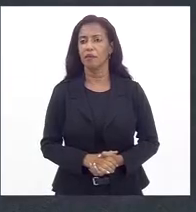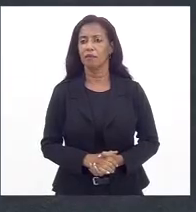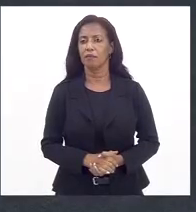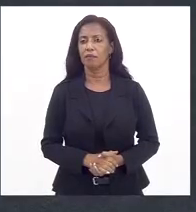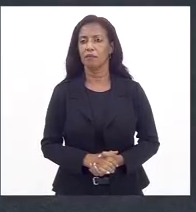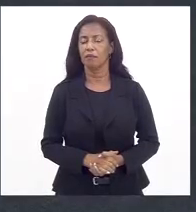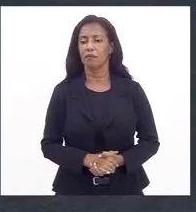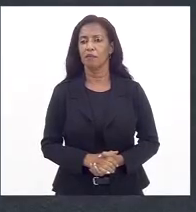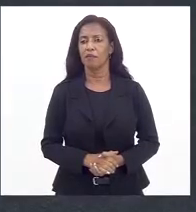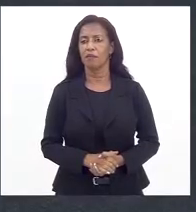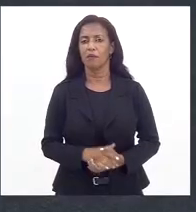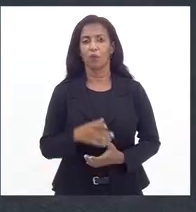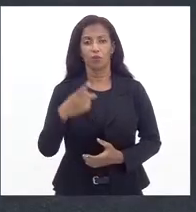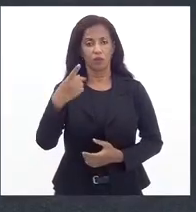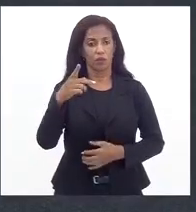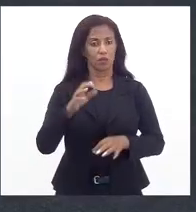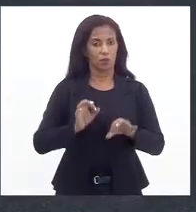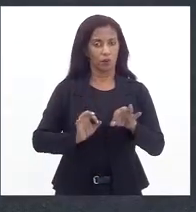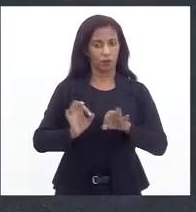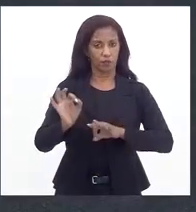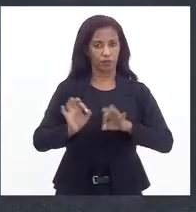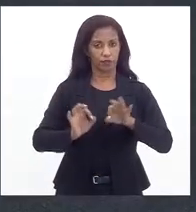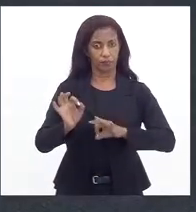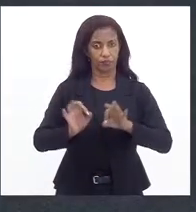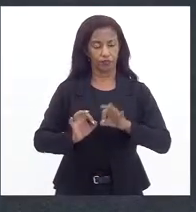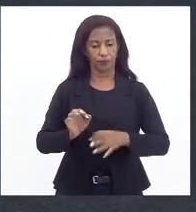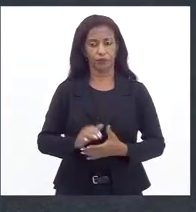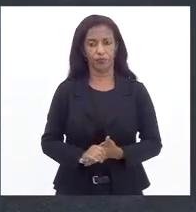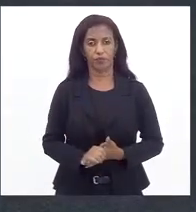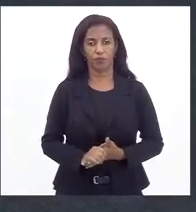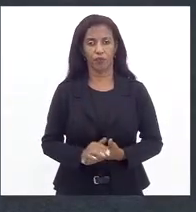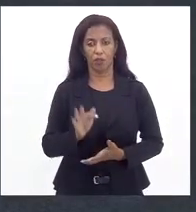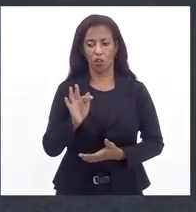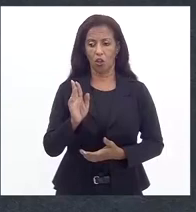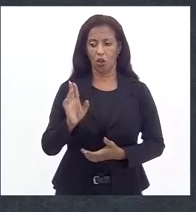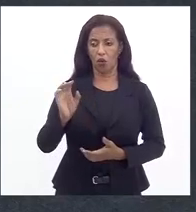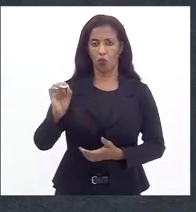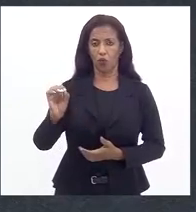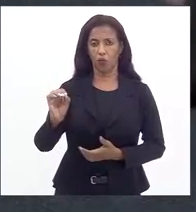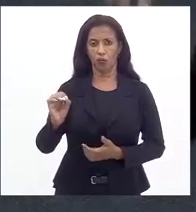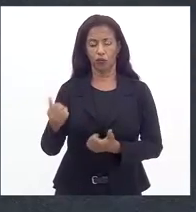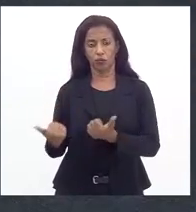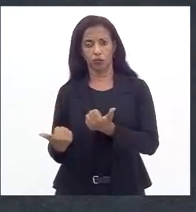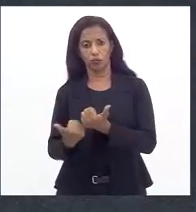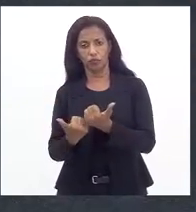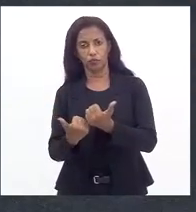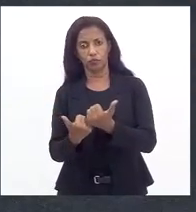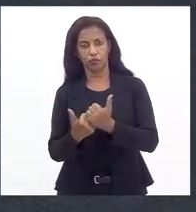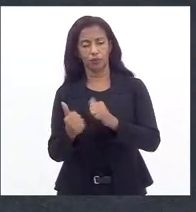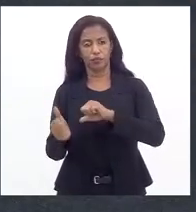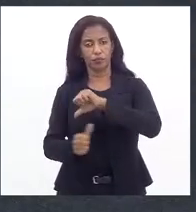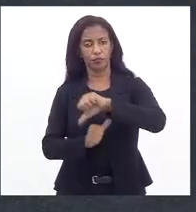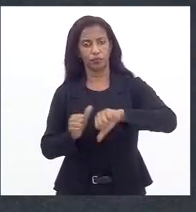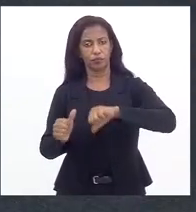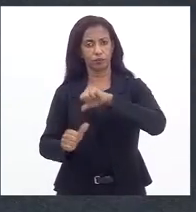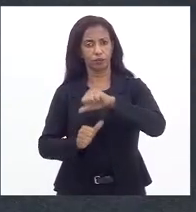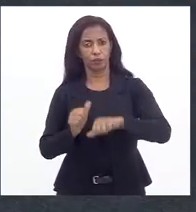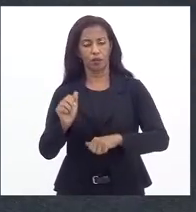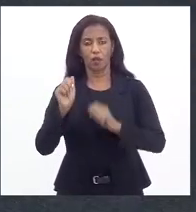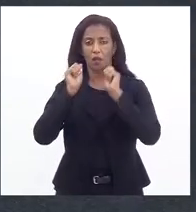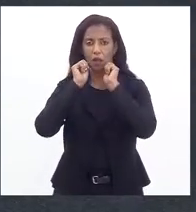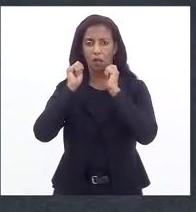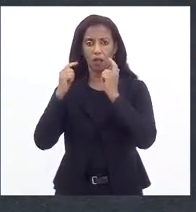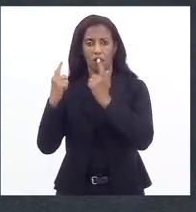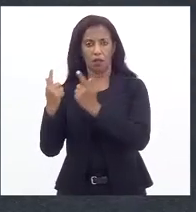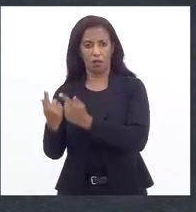o seu projeto de lei e do Fundo de assistência de transferência do fundo da